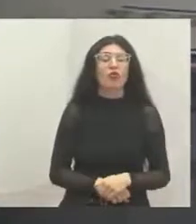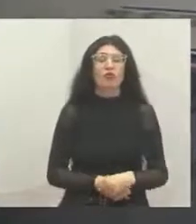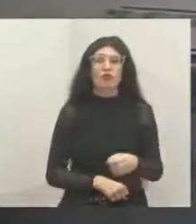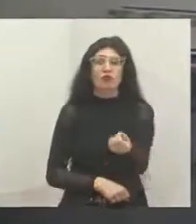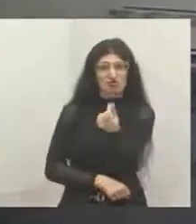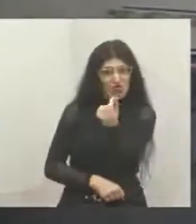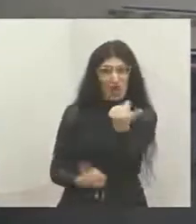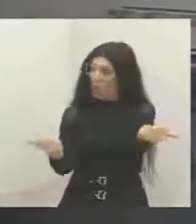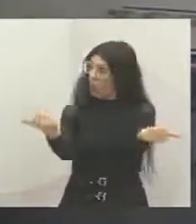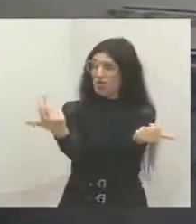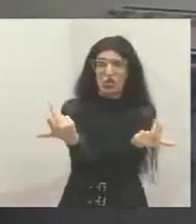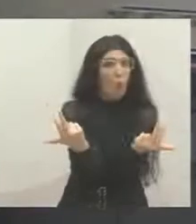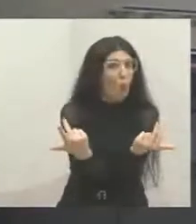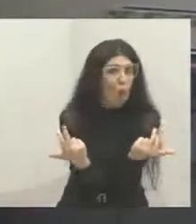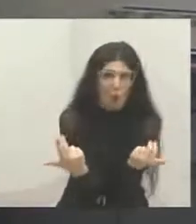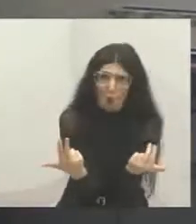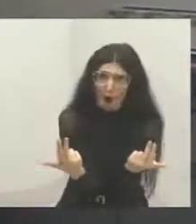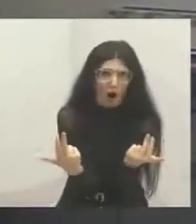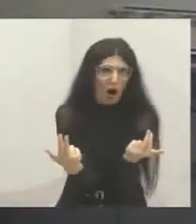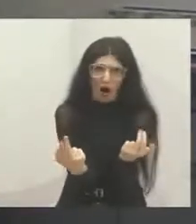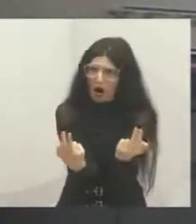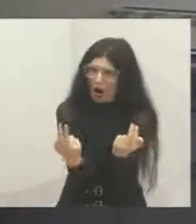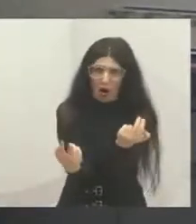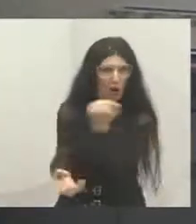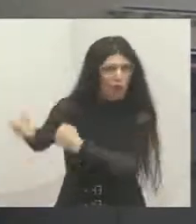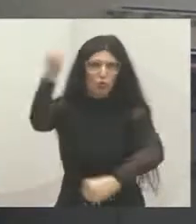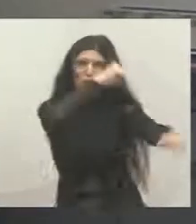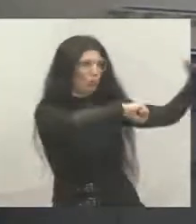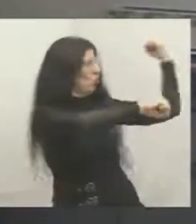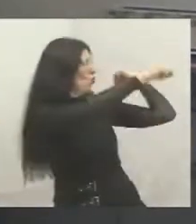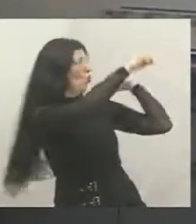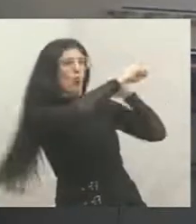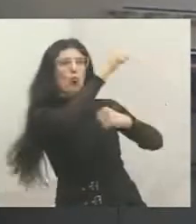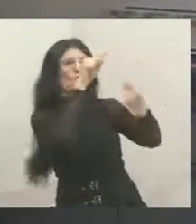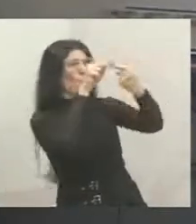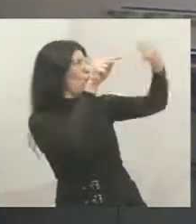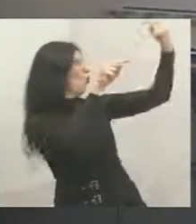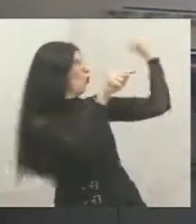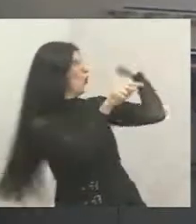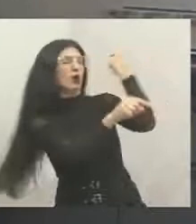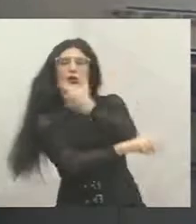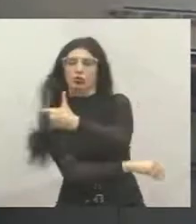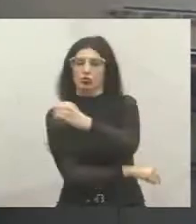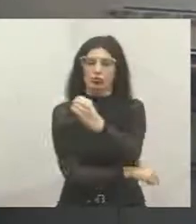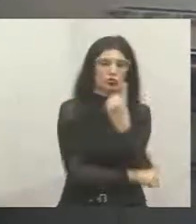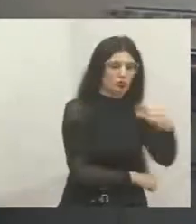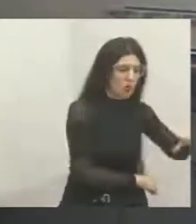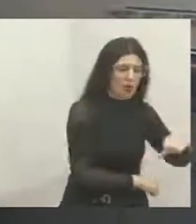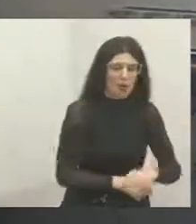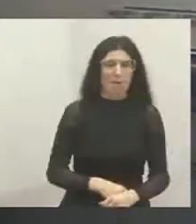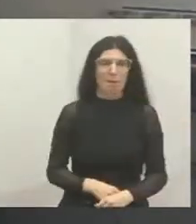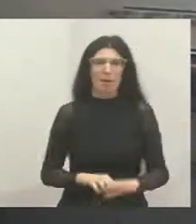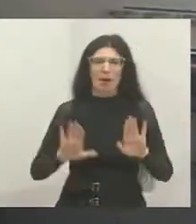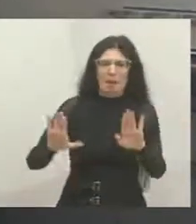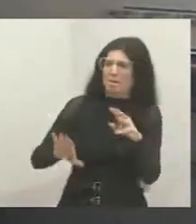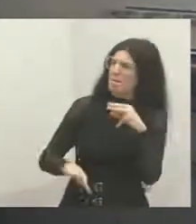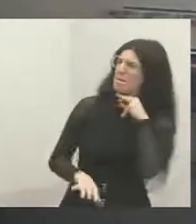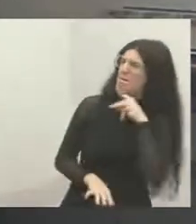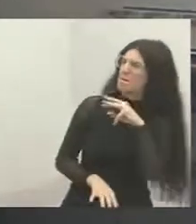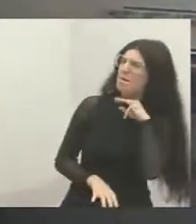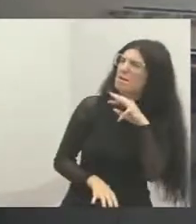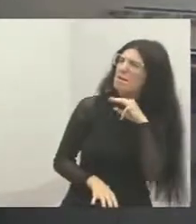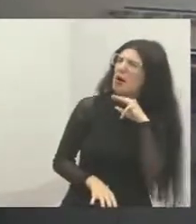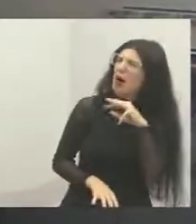foi repassado no ano de 2019, se eu não me engano, do período de março, né, porque foi só